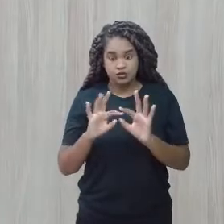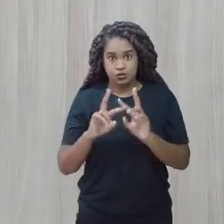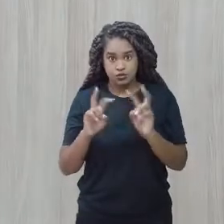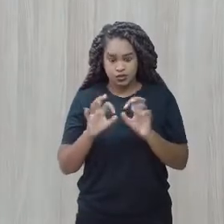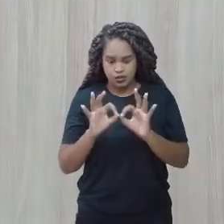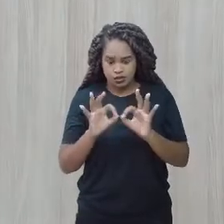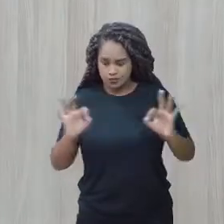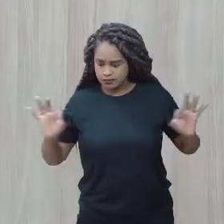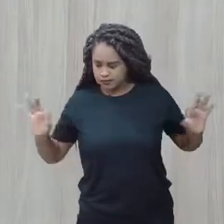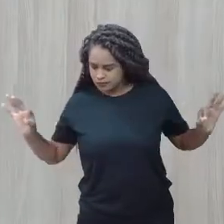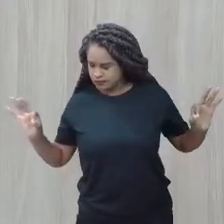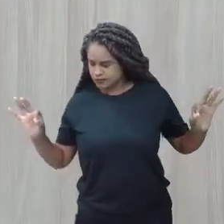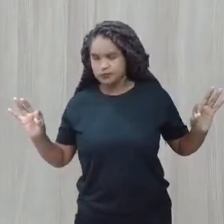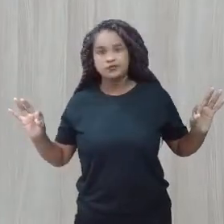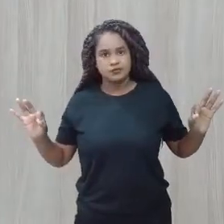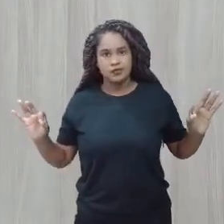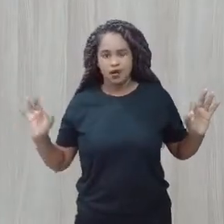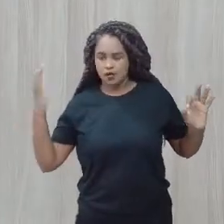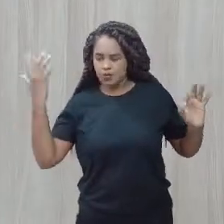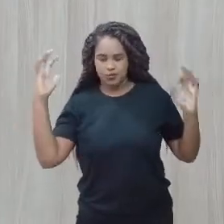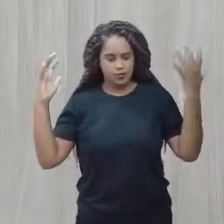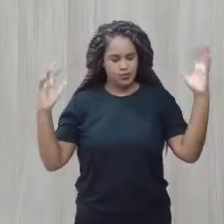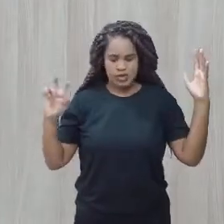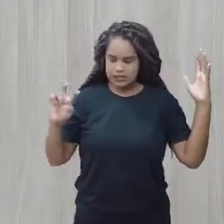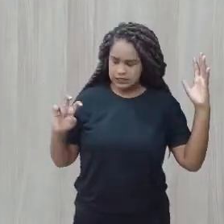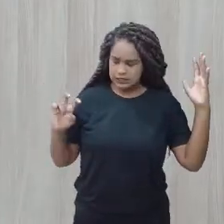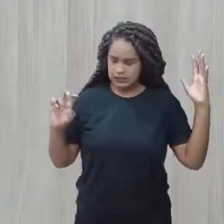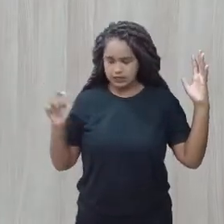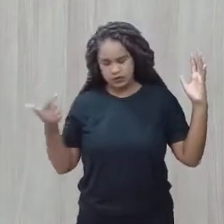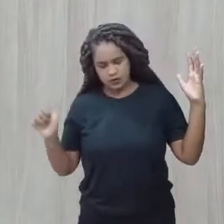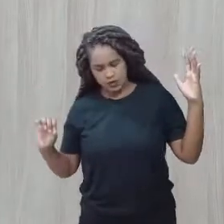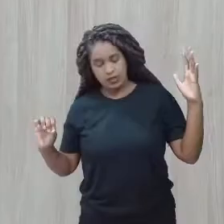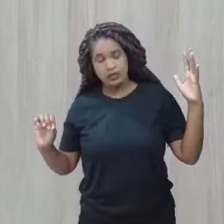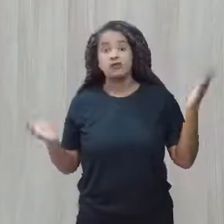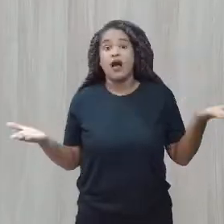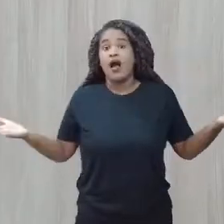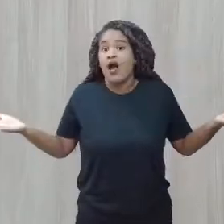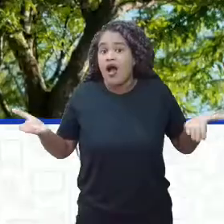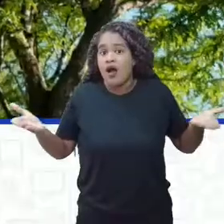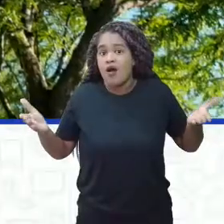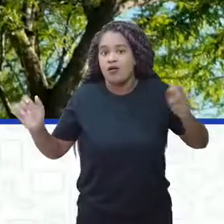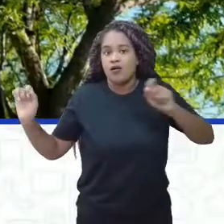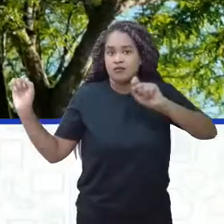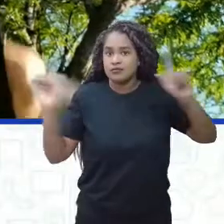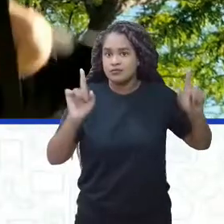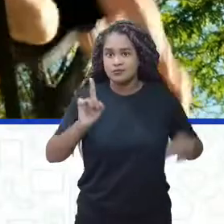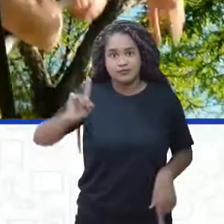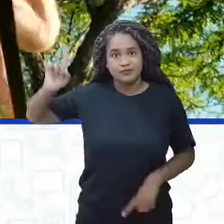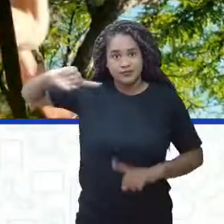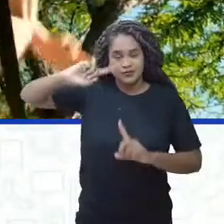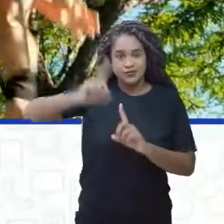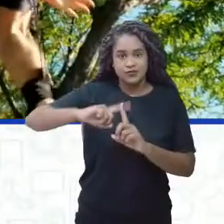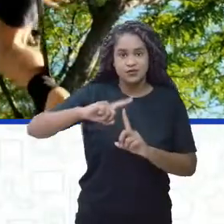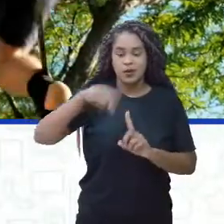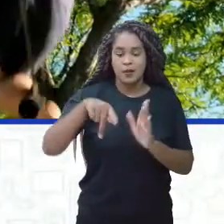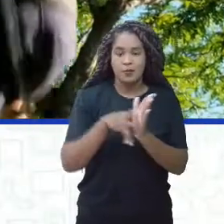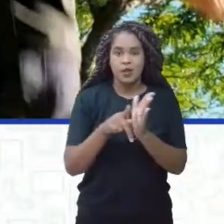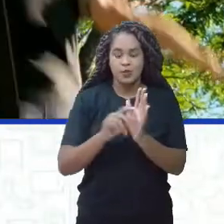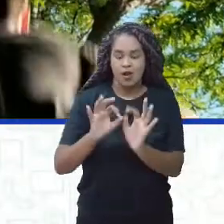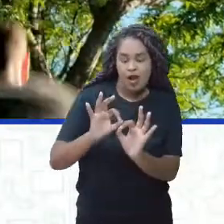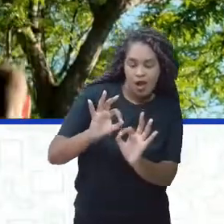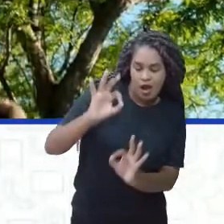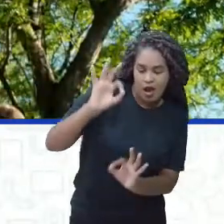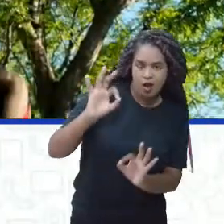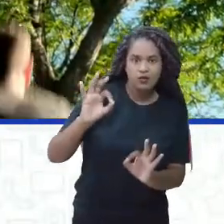quanto maior, vejam que quando ele faz essa tensão na fita, ela desce. Então se ela estiver muito próxima do chão, ele não